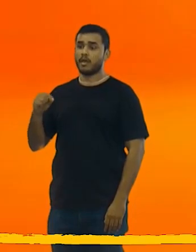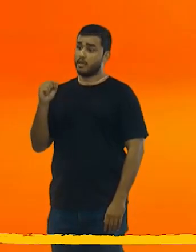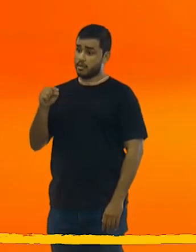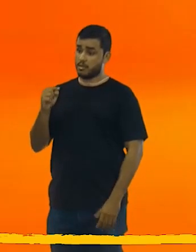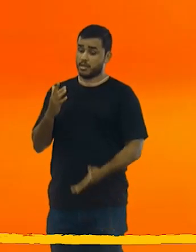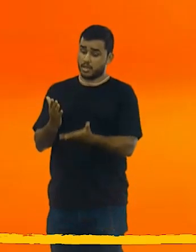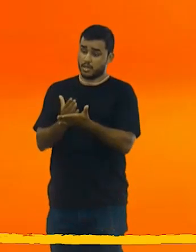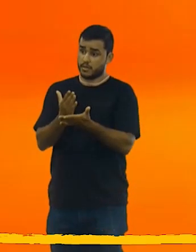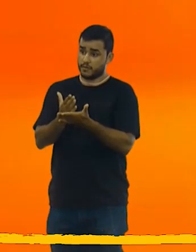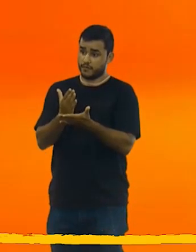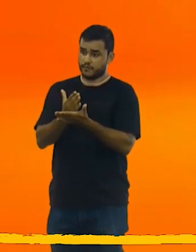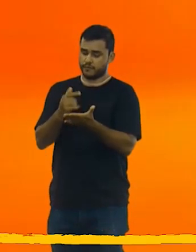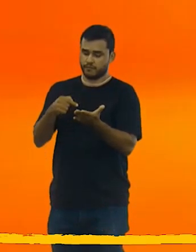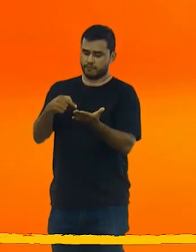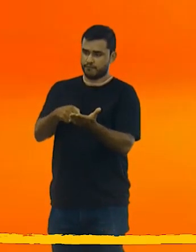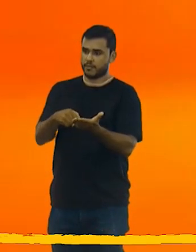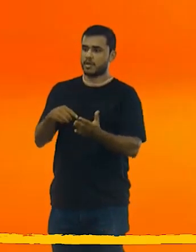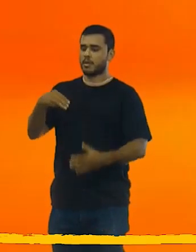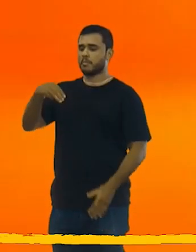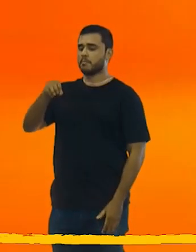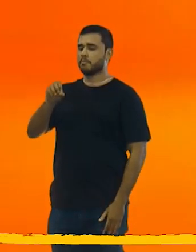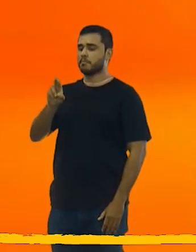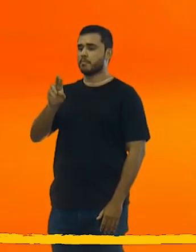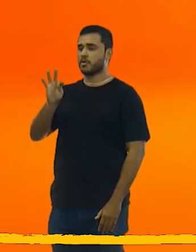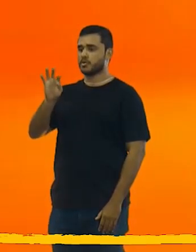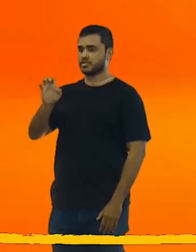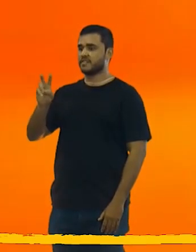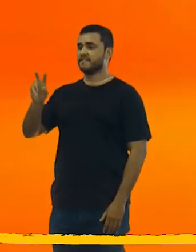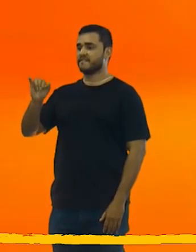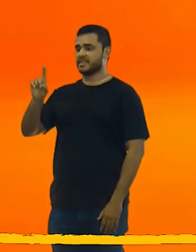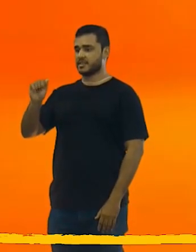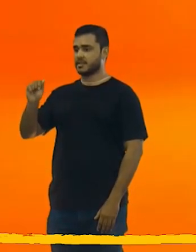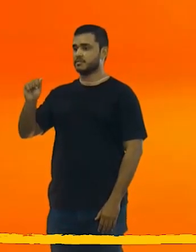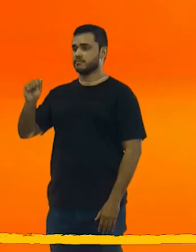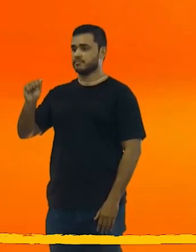de 45, ao lado de Grande Sertão Veredas de Guimarães Rosa.